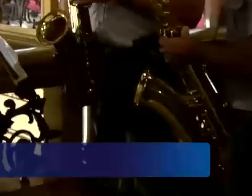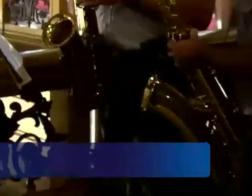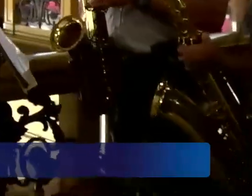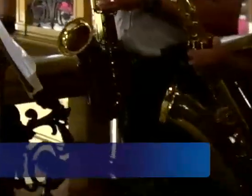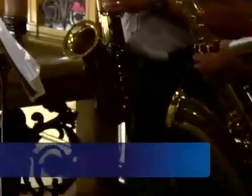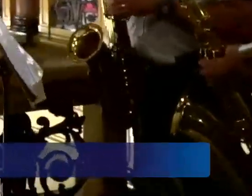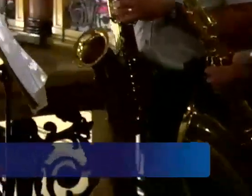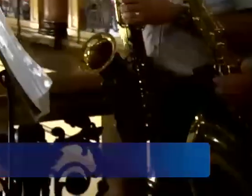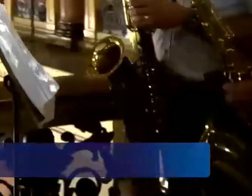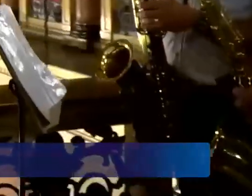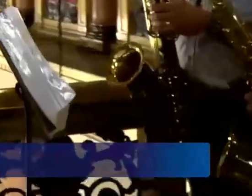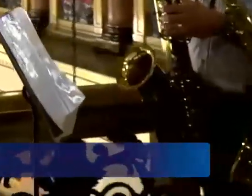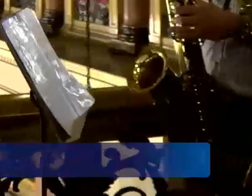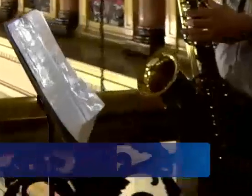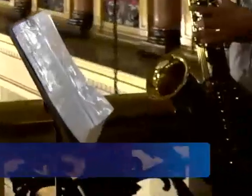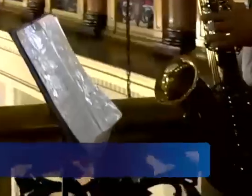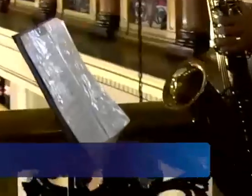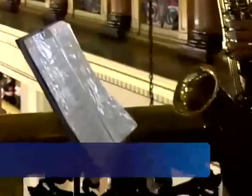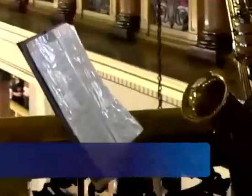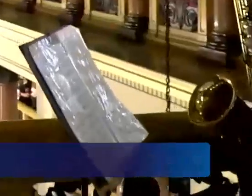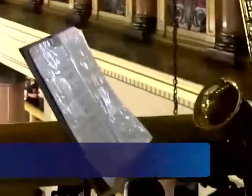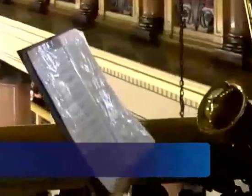E aí